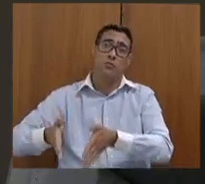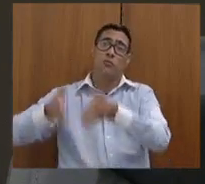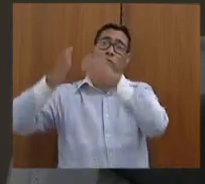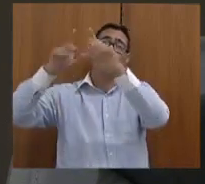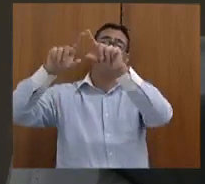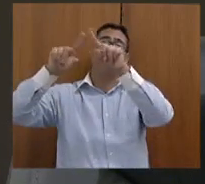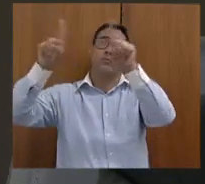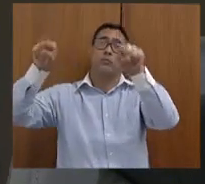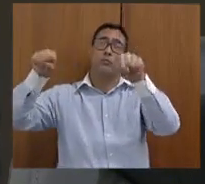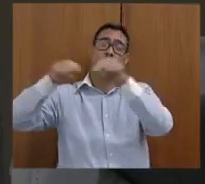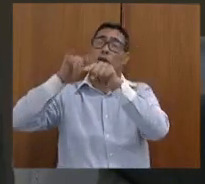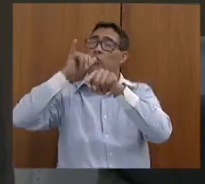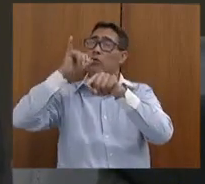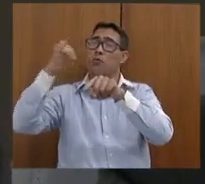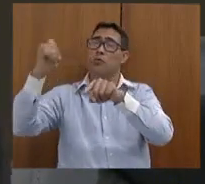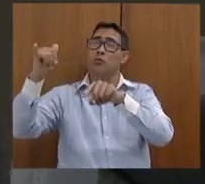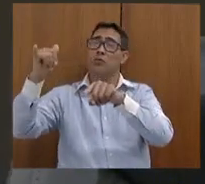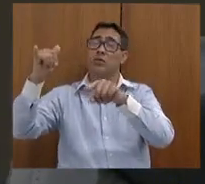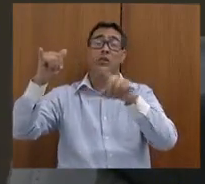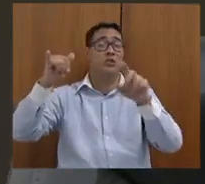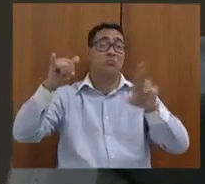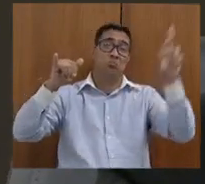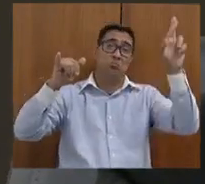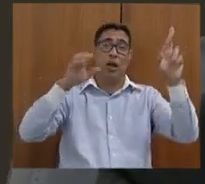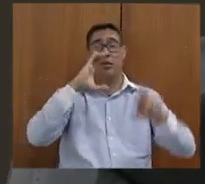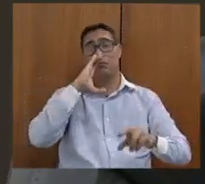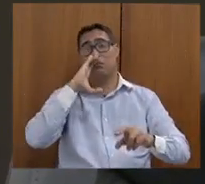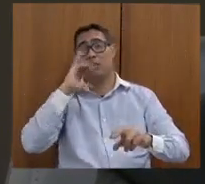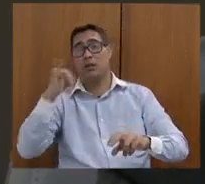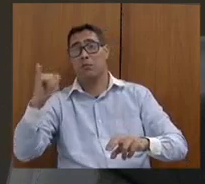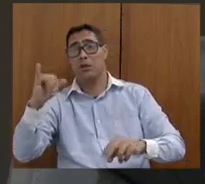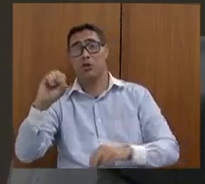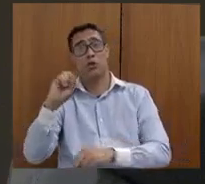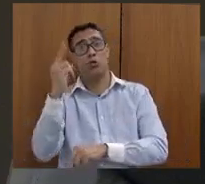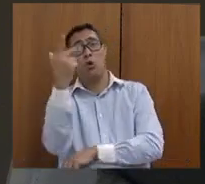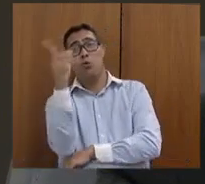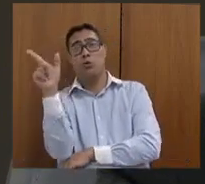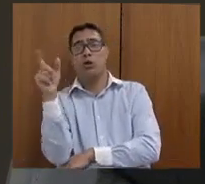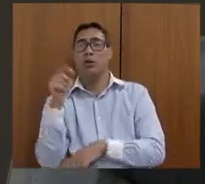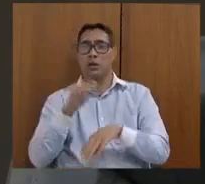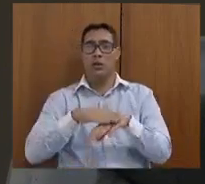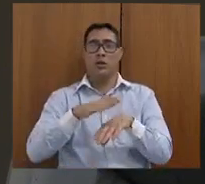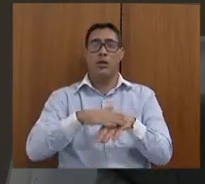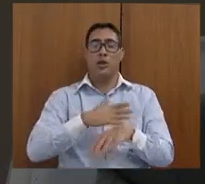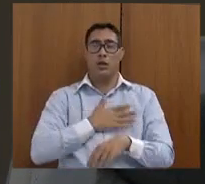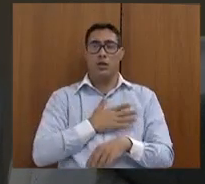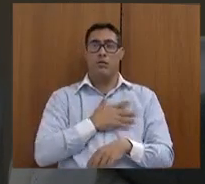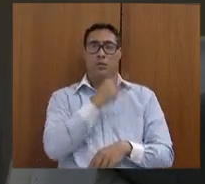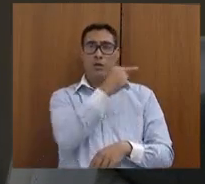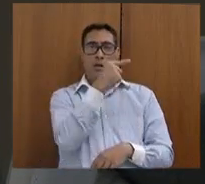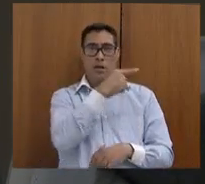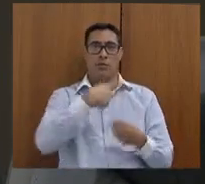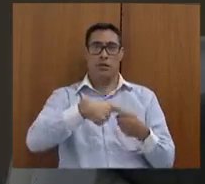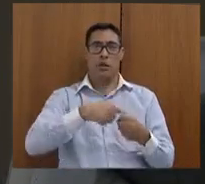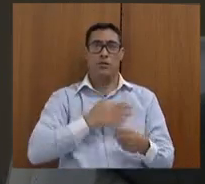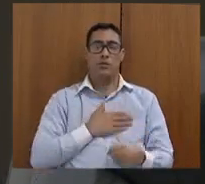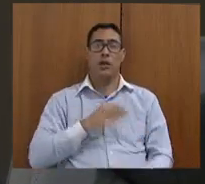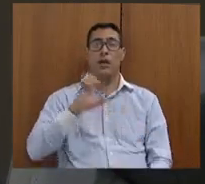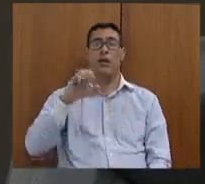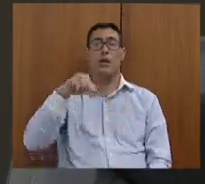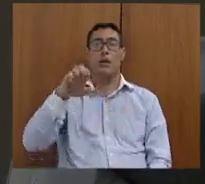externo seja de responsabilidade da Cemig ou de outra concessionária na nossa região é Energisa Então precisamos